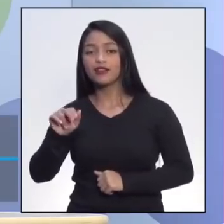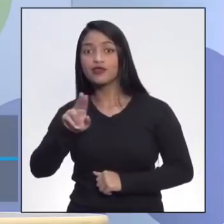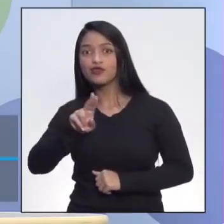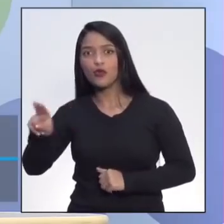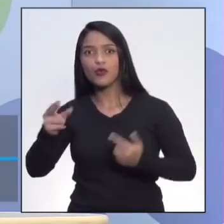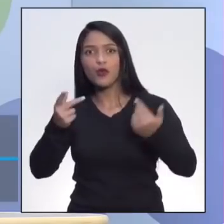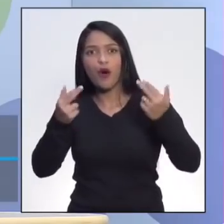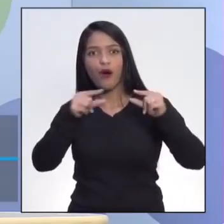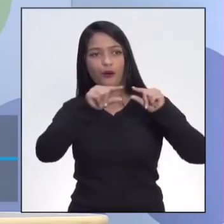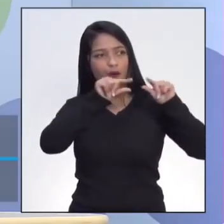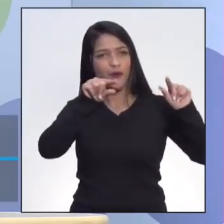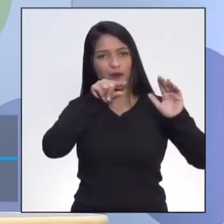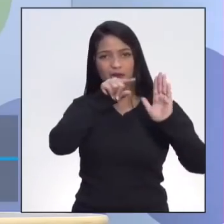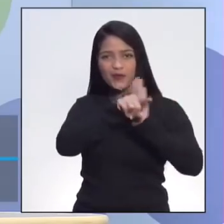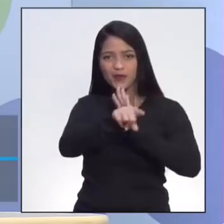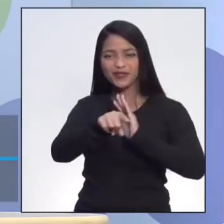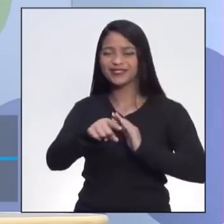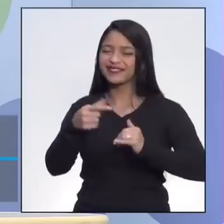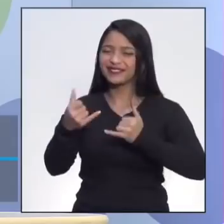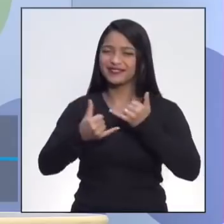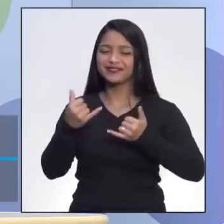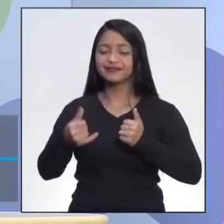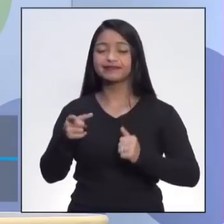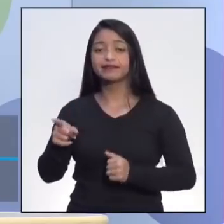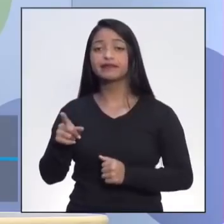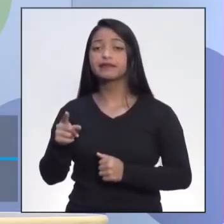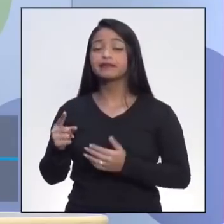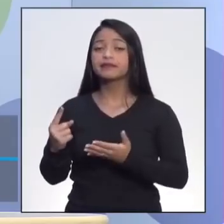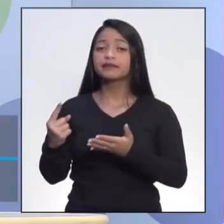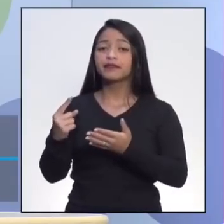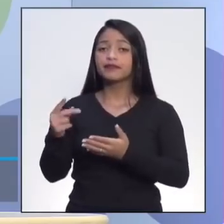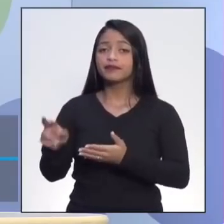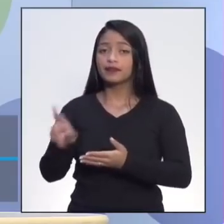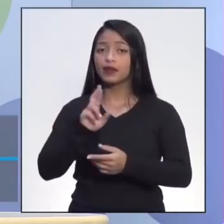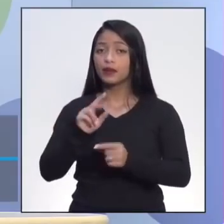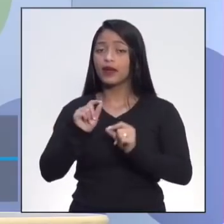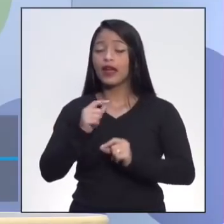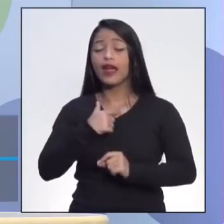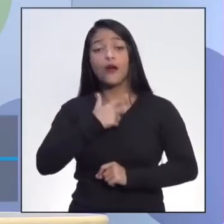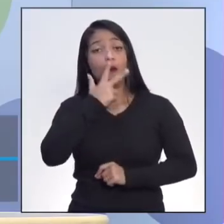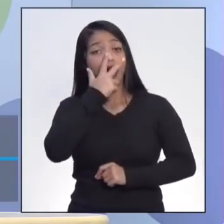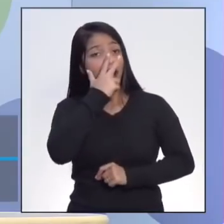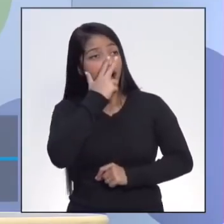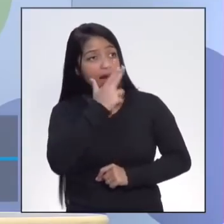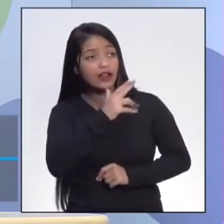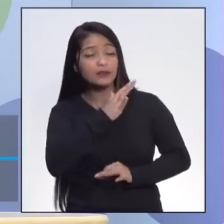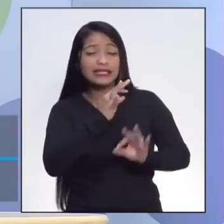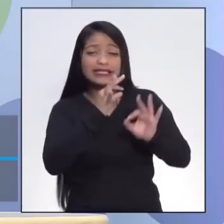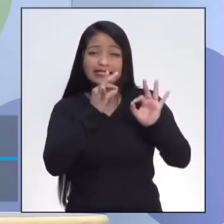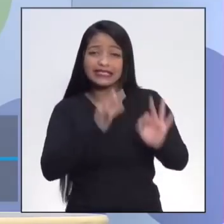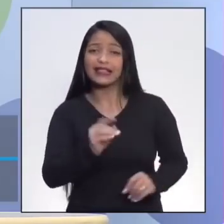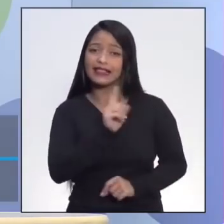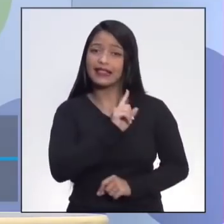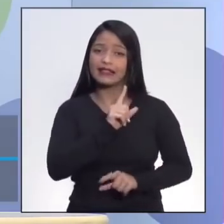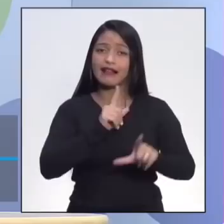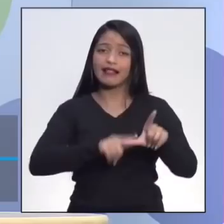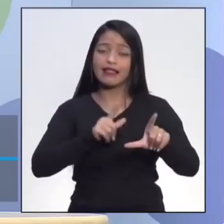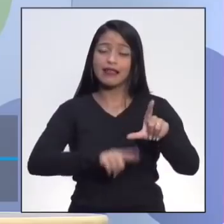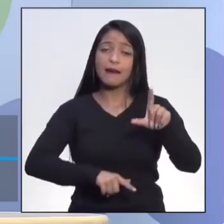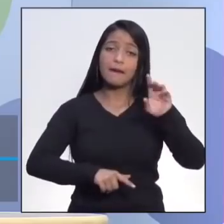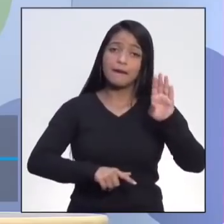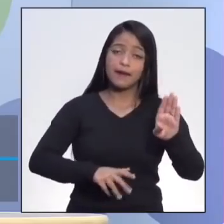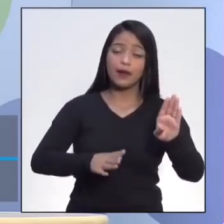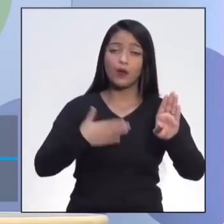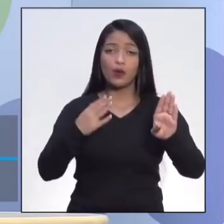ó, acho, mas não tenho certeza, que a letra ou é B ou é D. Ela não tem muita certeza aí,